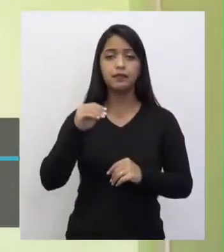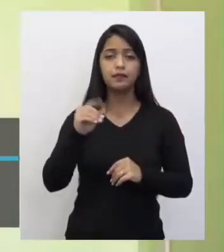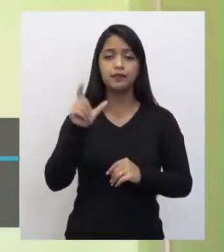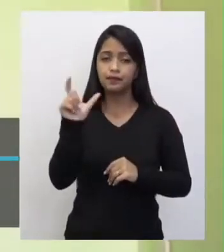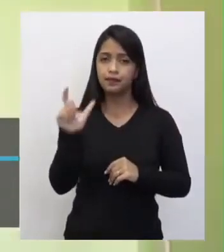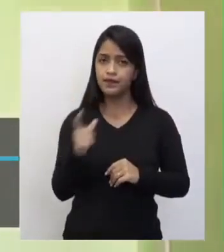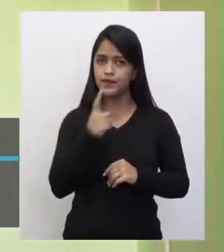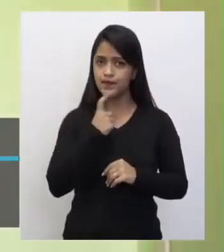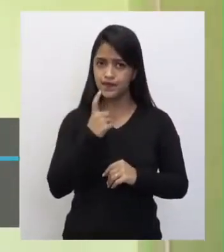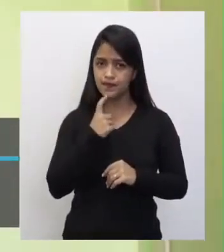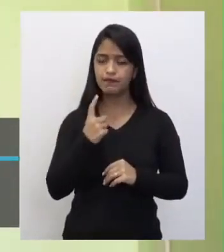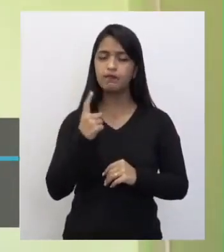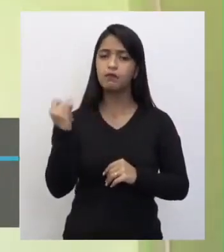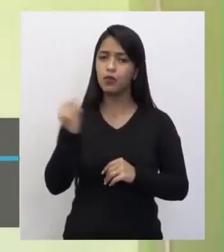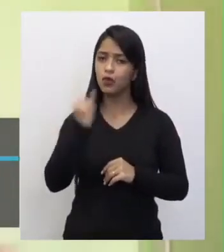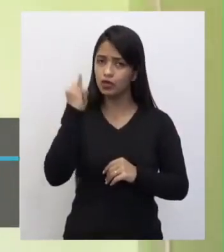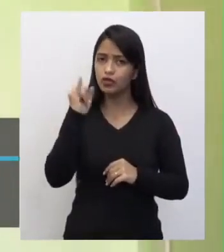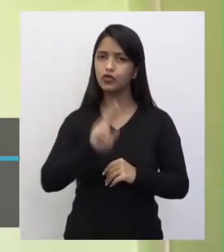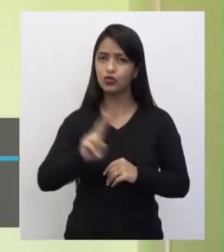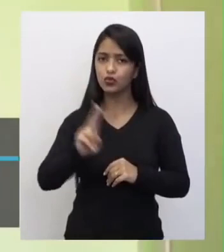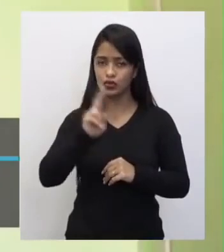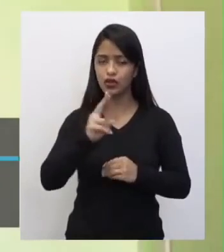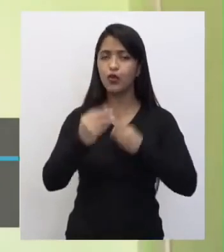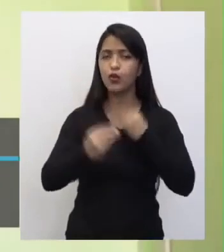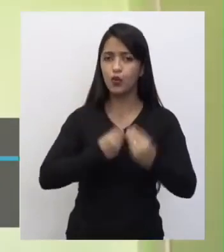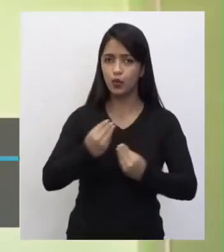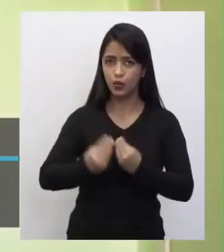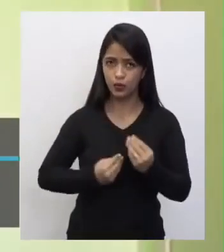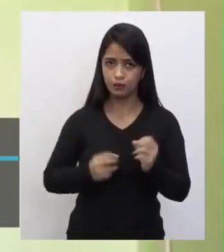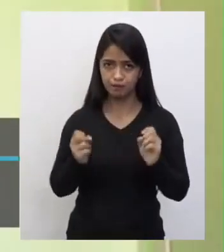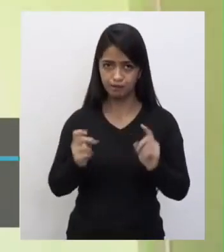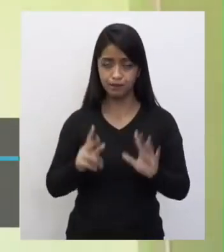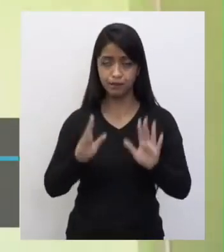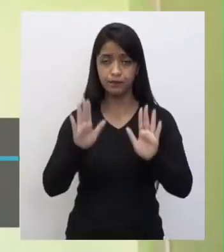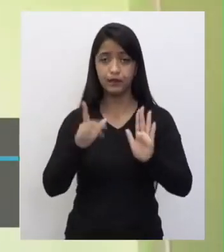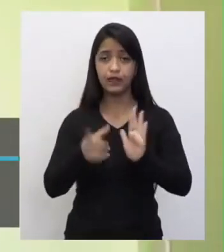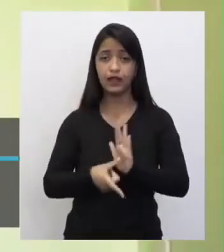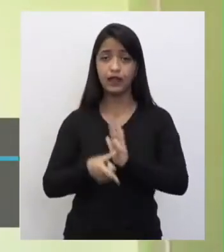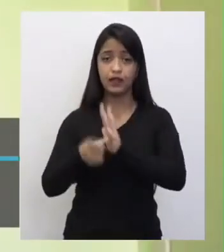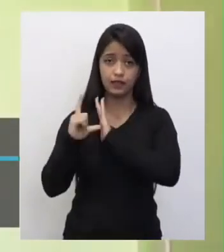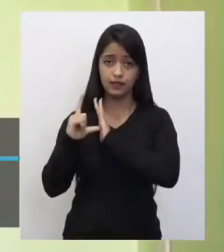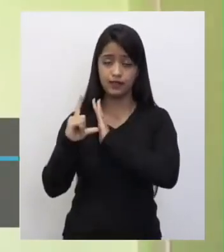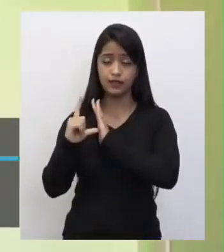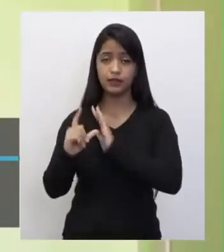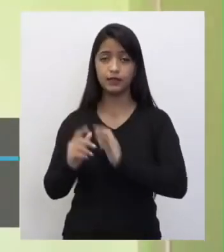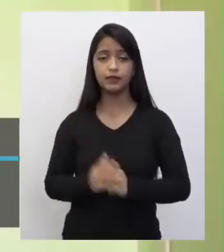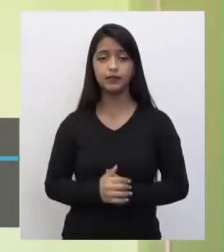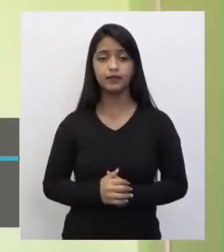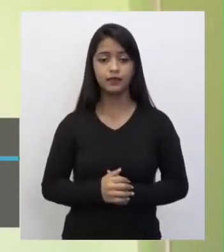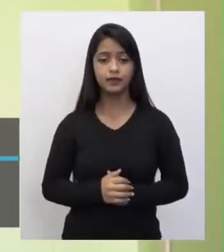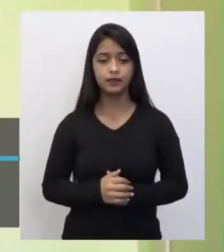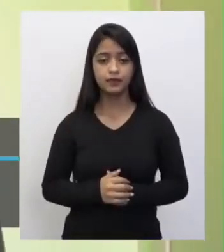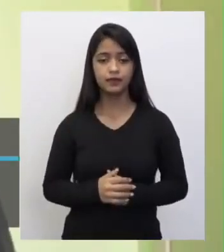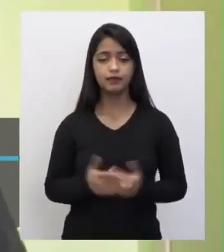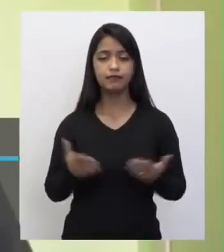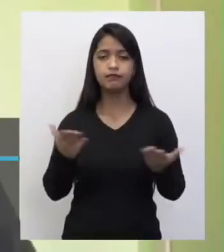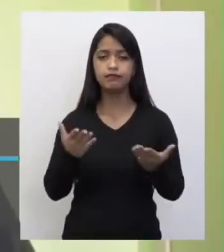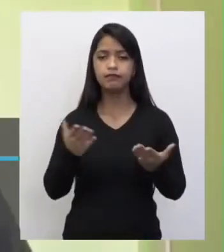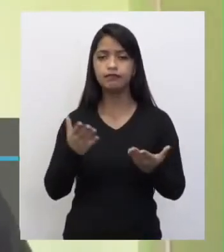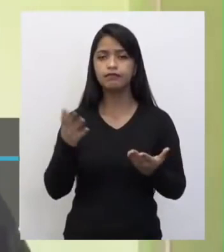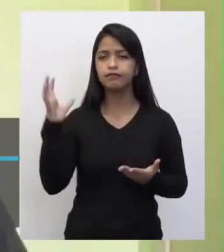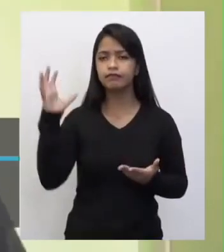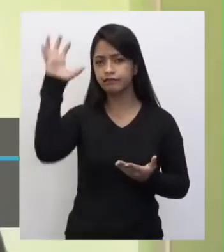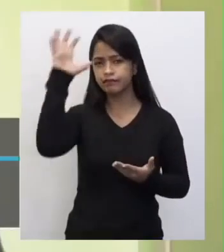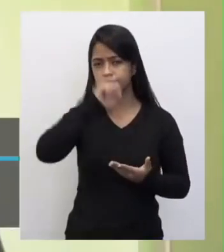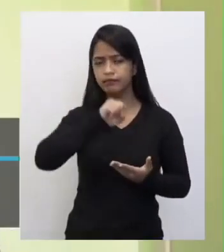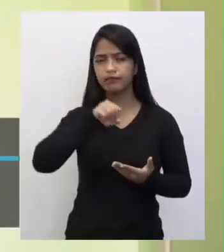quando utilizá-los, né, e como utilizá-los. Mas antes disso, vamos ver um pouquinho mais sobre o que são